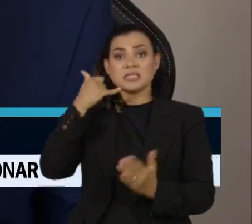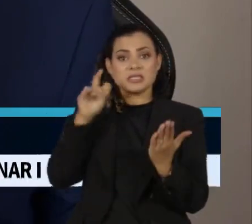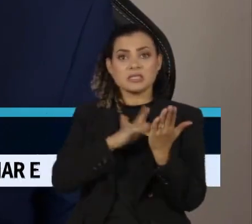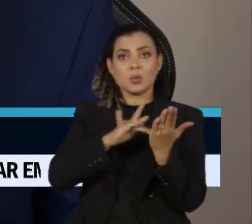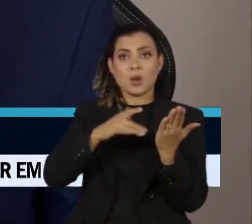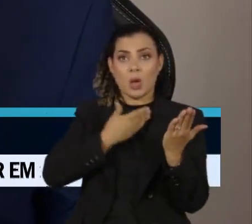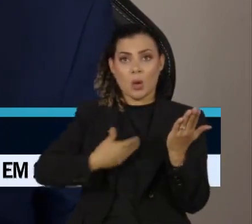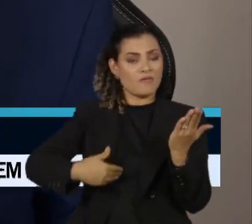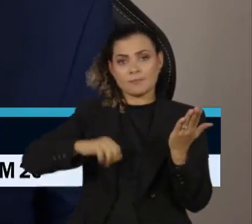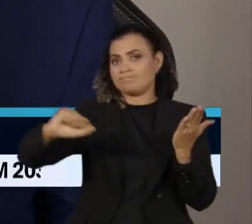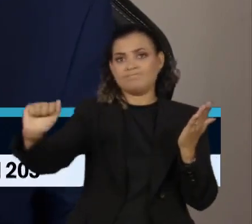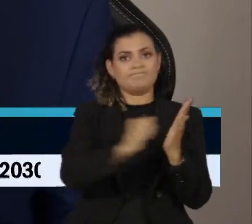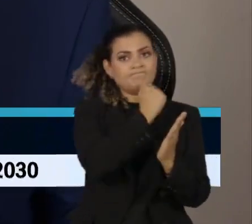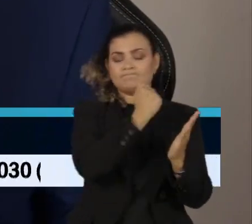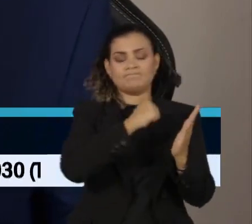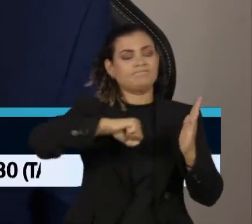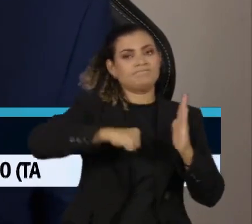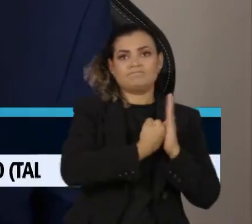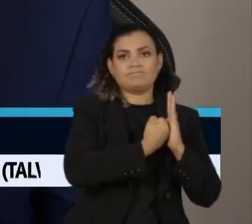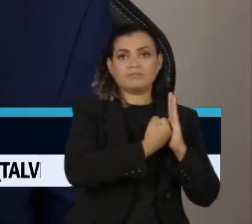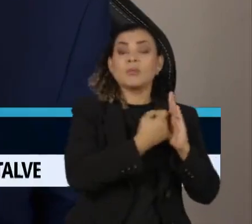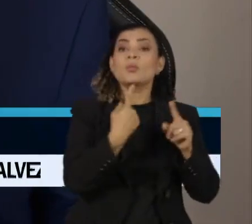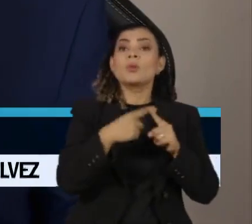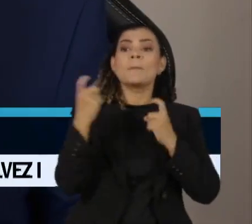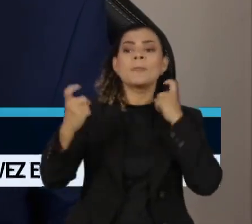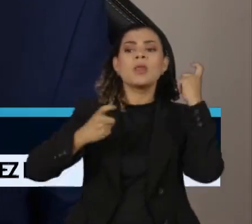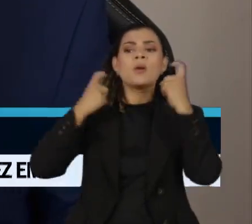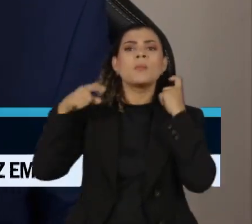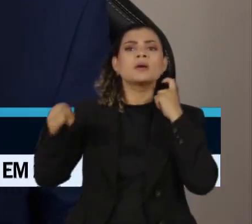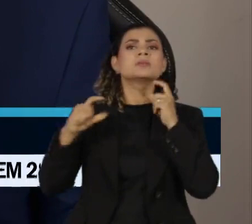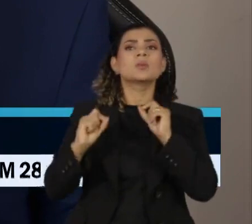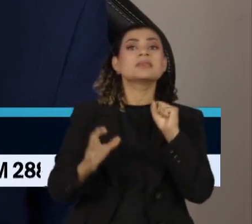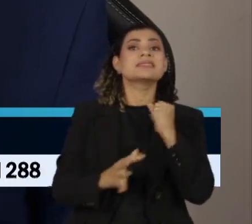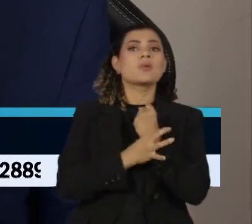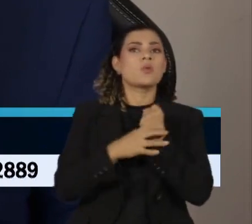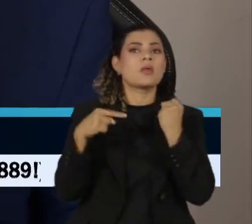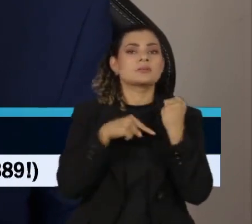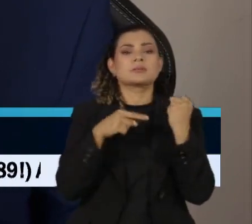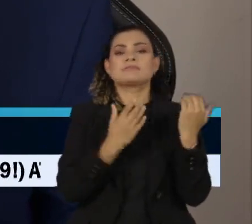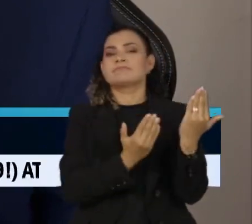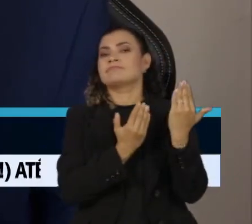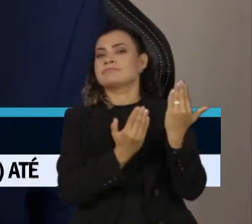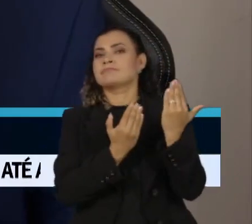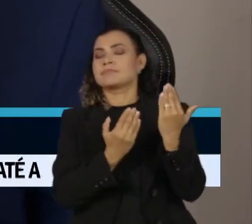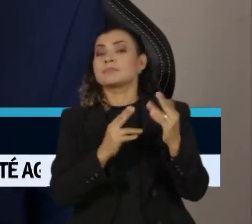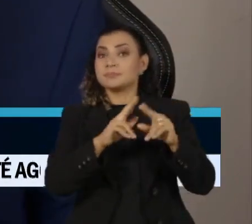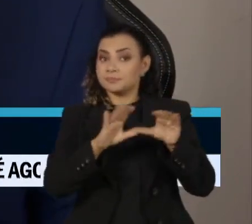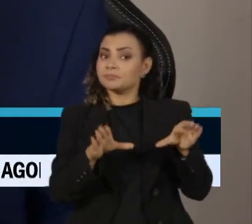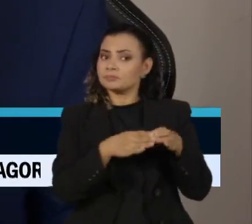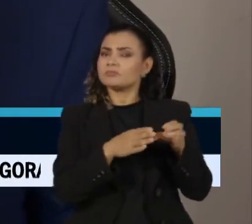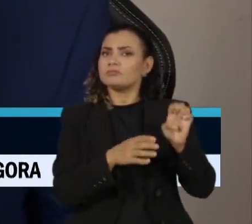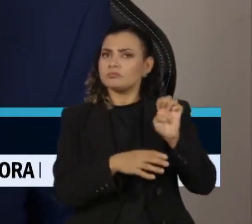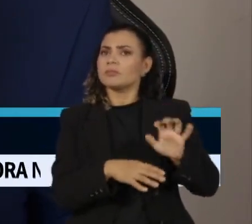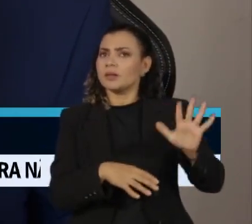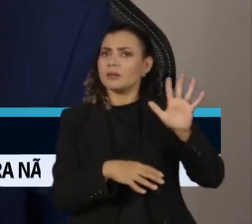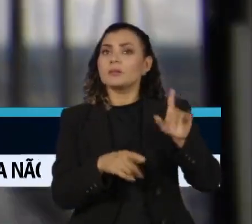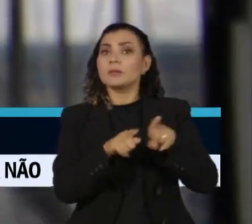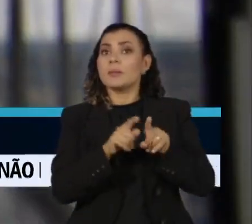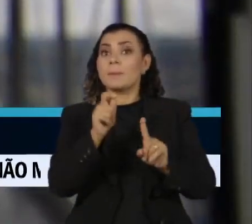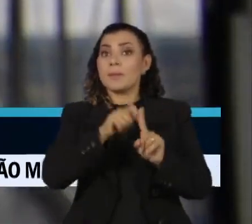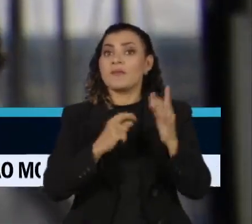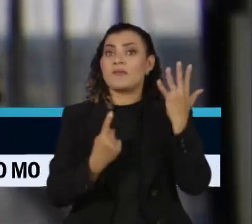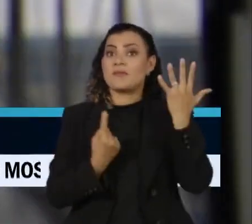celulares do governo, em meio a uma séria preocupação sobre a cibersegurança. A Comissão Europeia já tinha feito o mesmo em